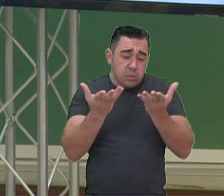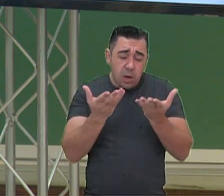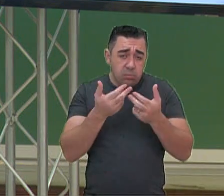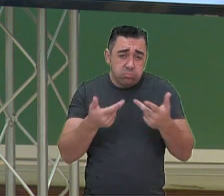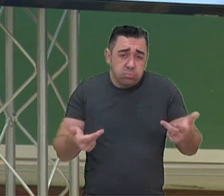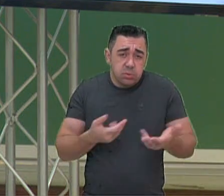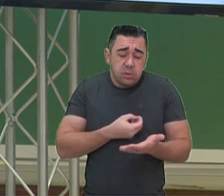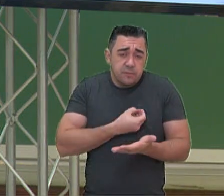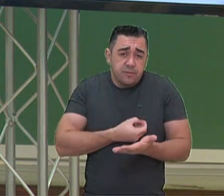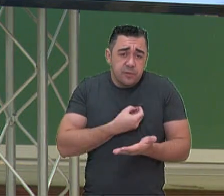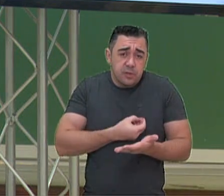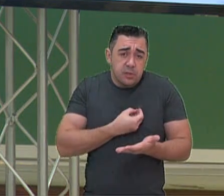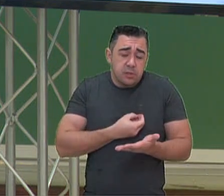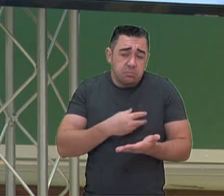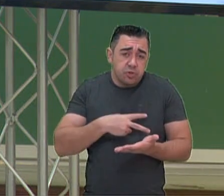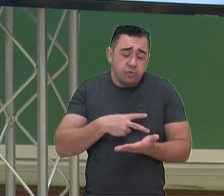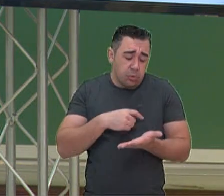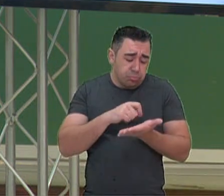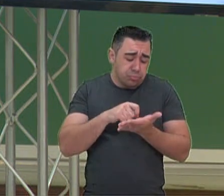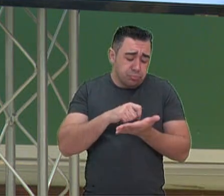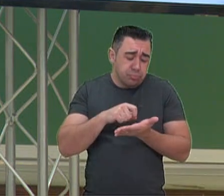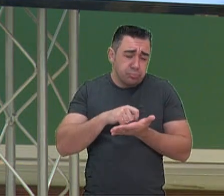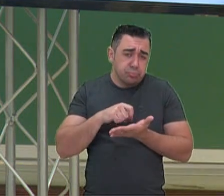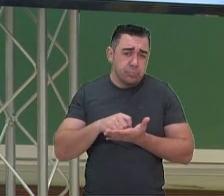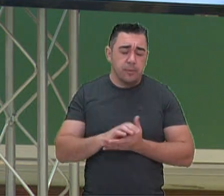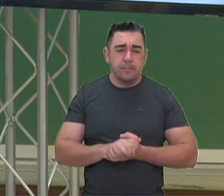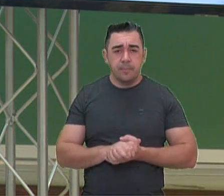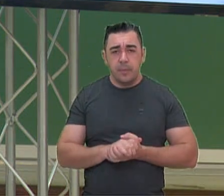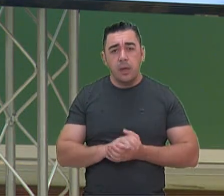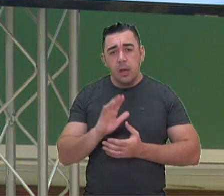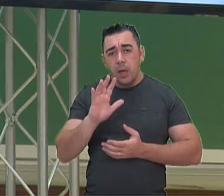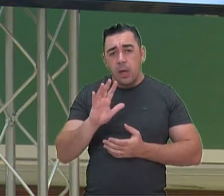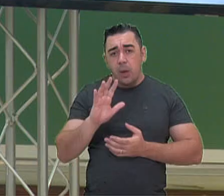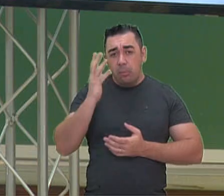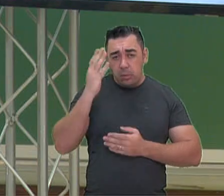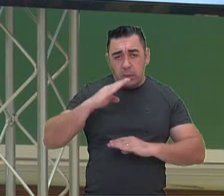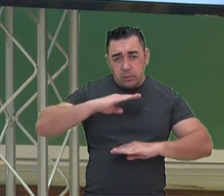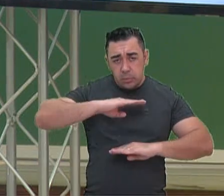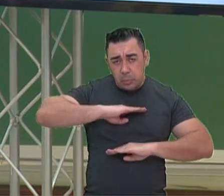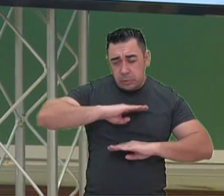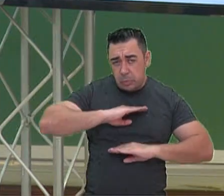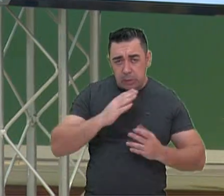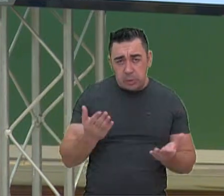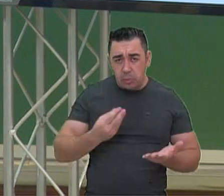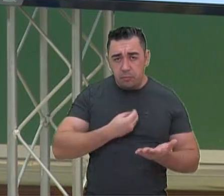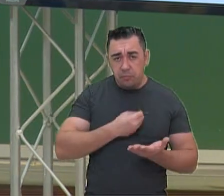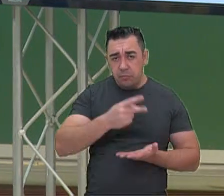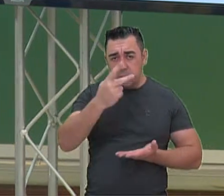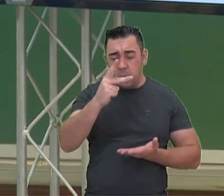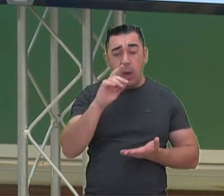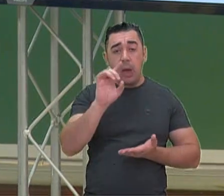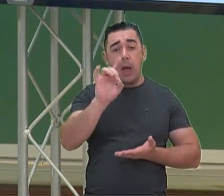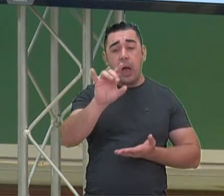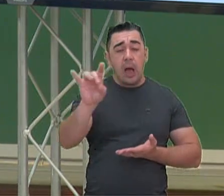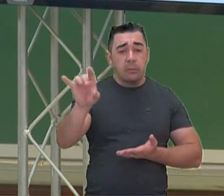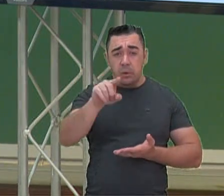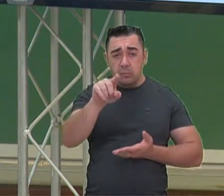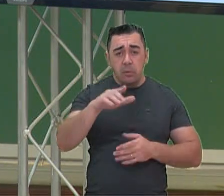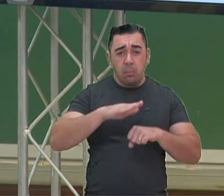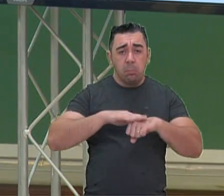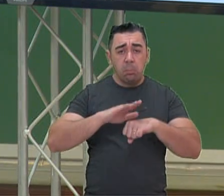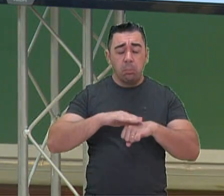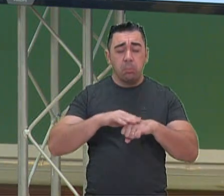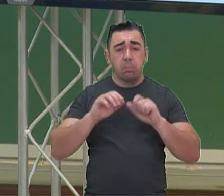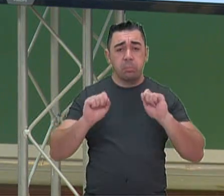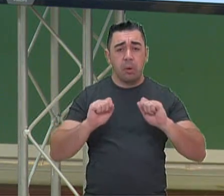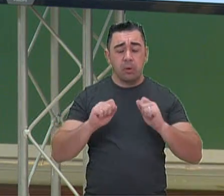vida, né? E aí, dessas situações da sua vida, cada escrita pode ter